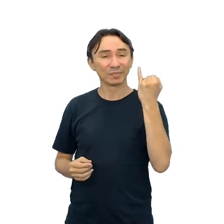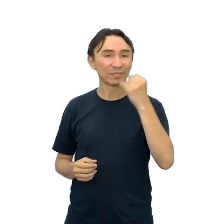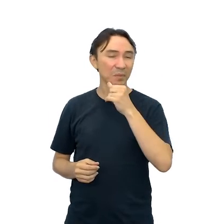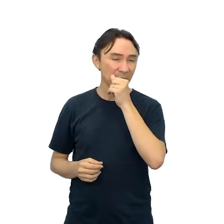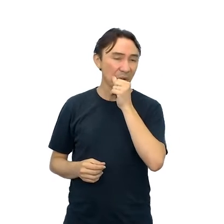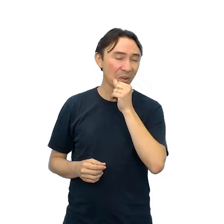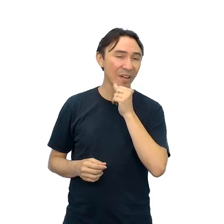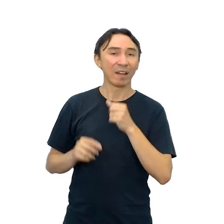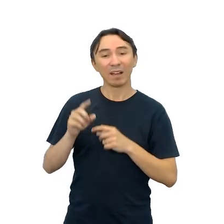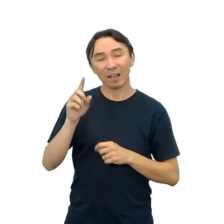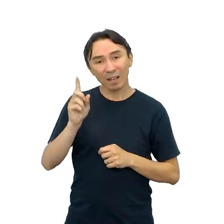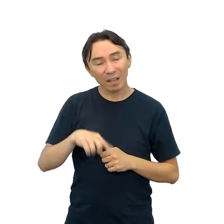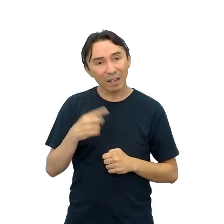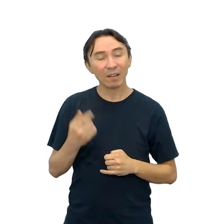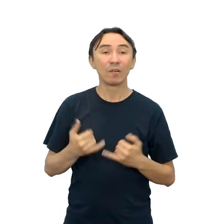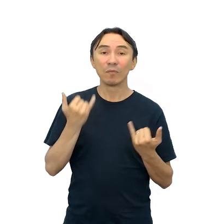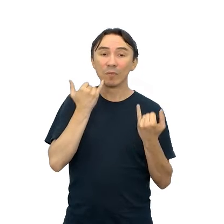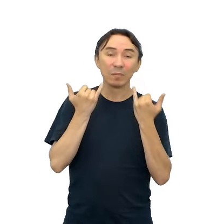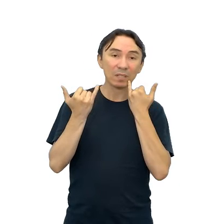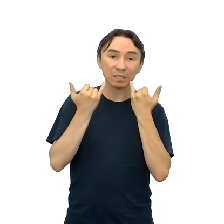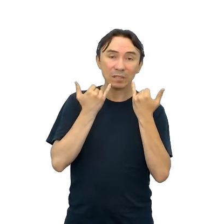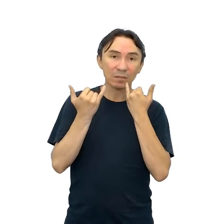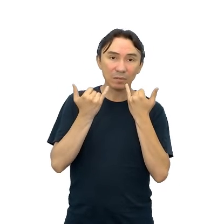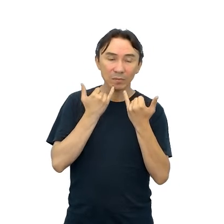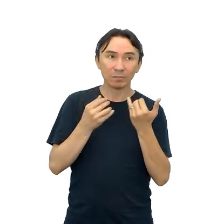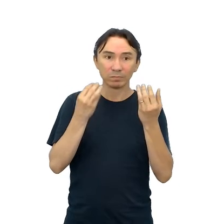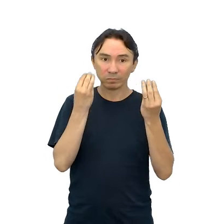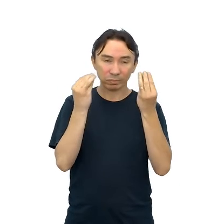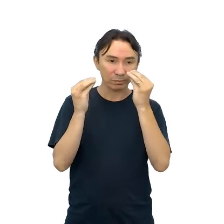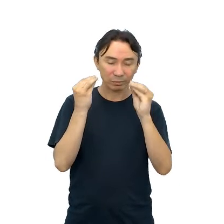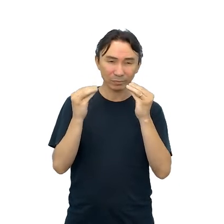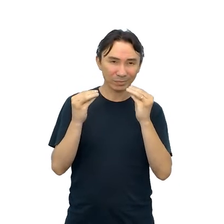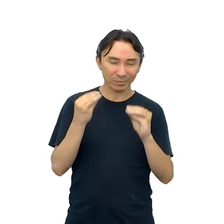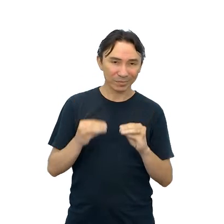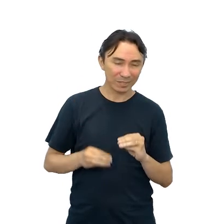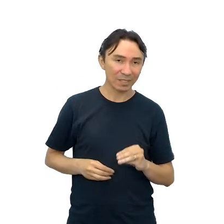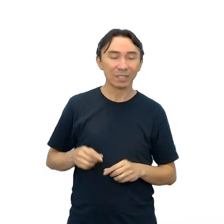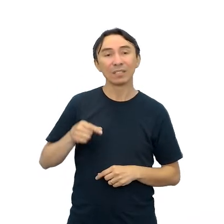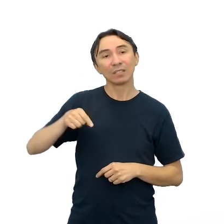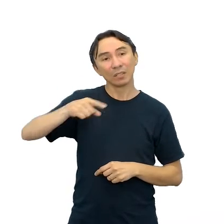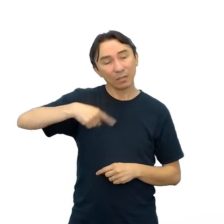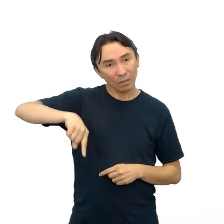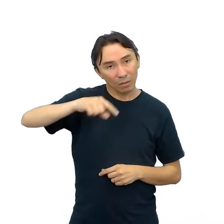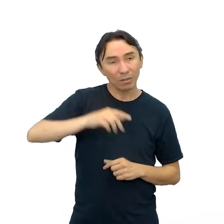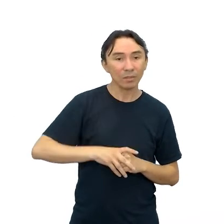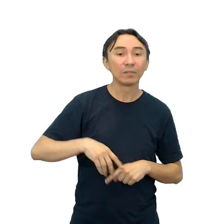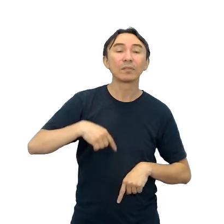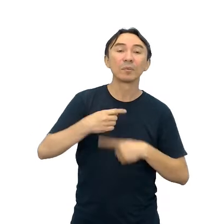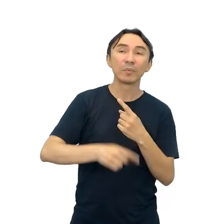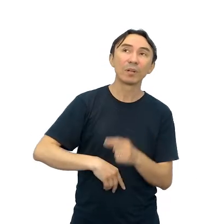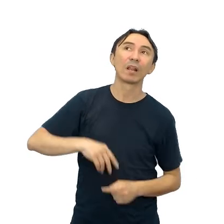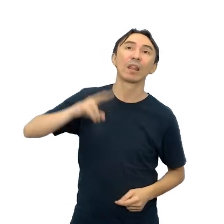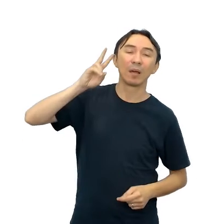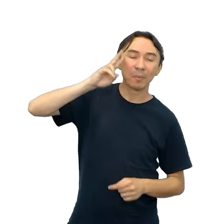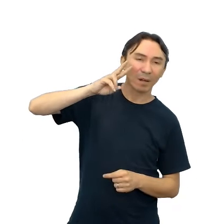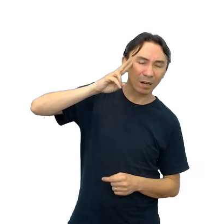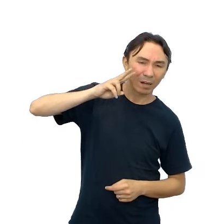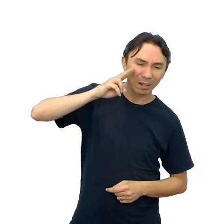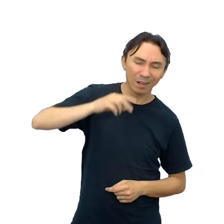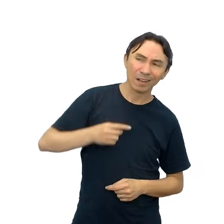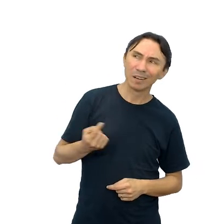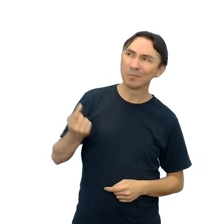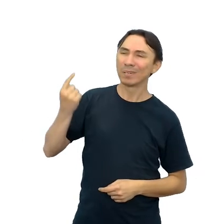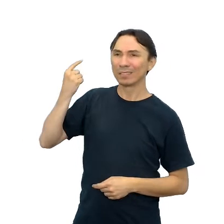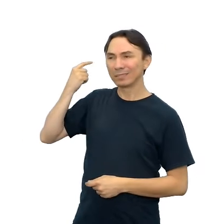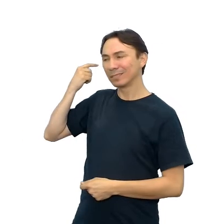aquela informação por um espaço de tempo para que nós possamos nos recordar, associar ao que nós lemos